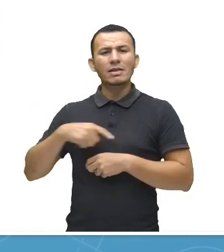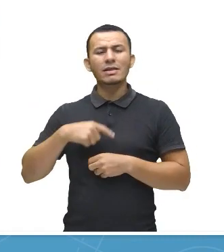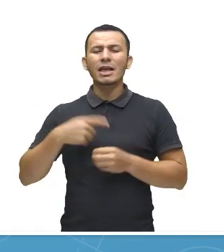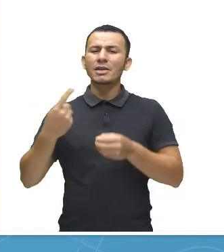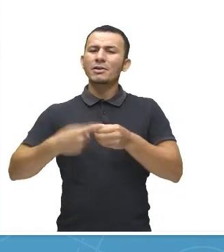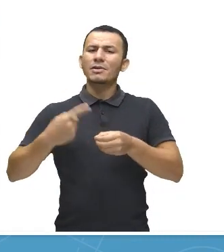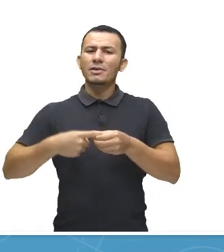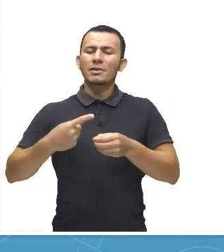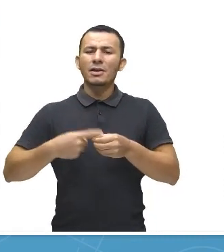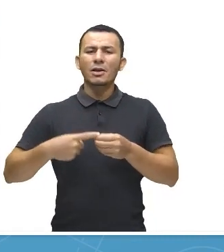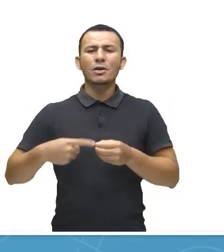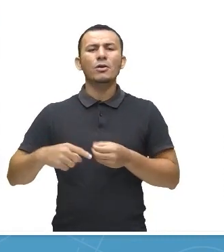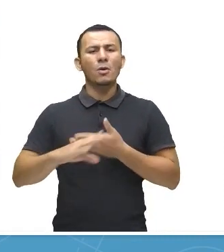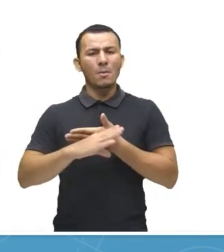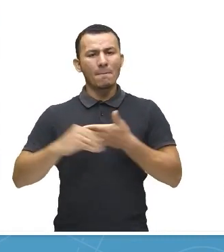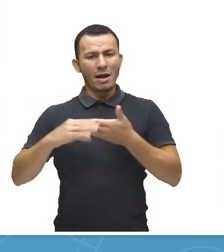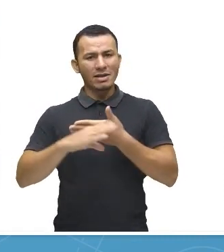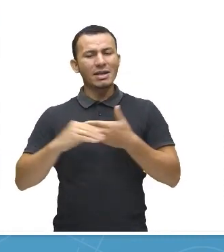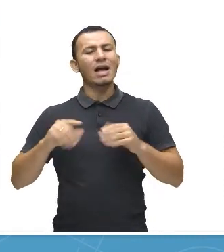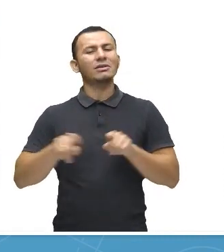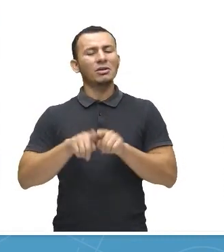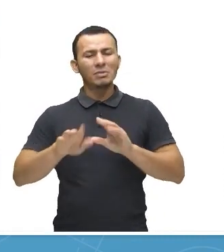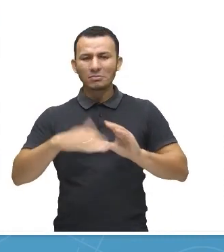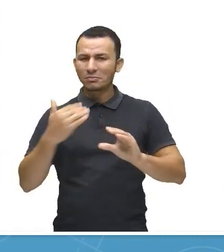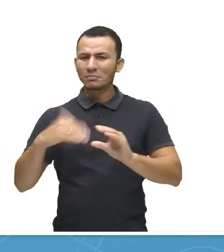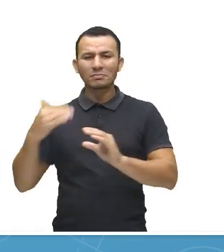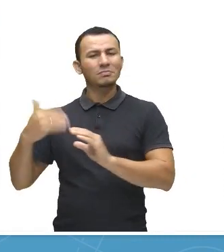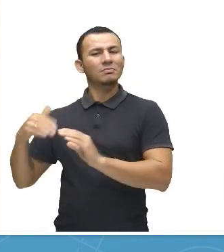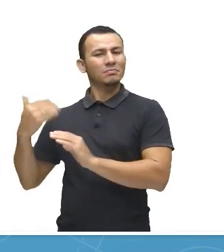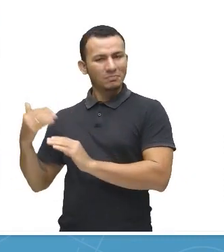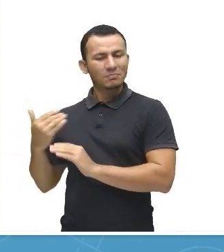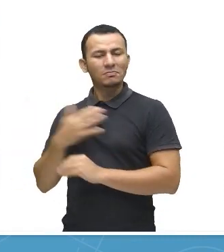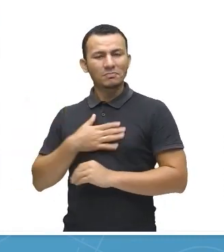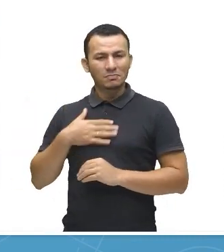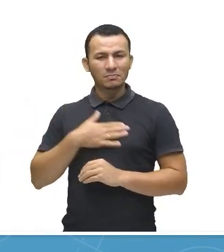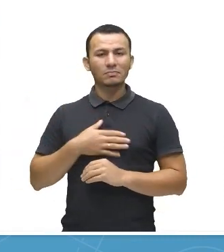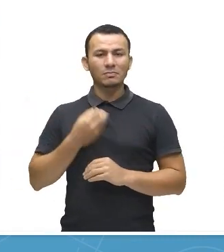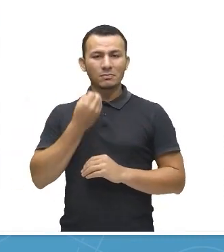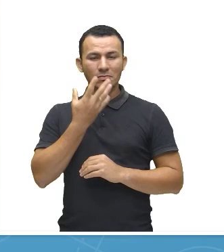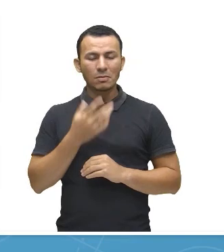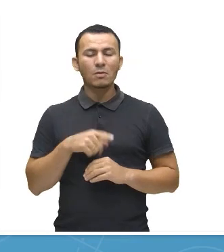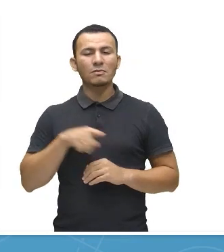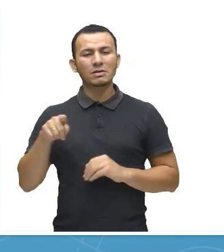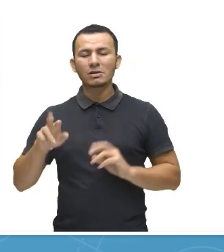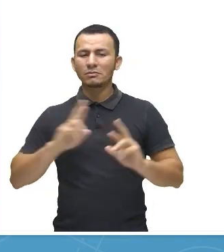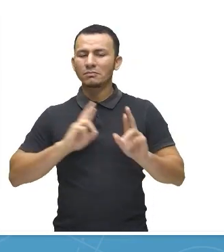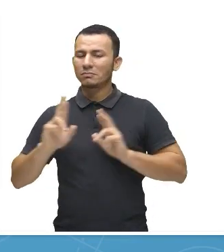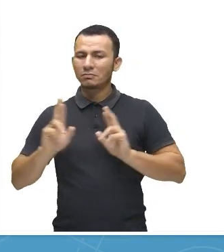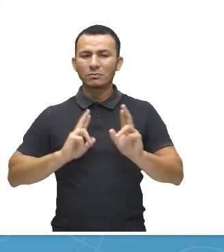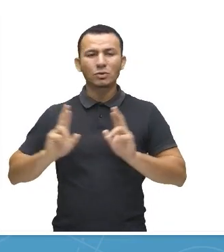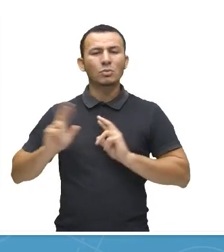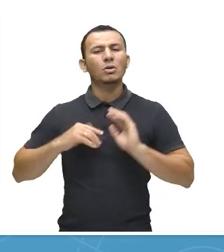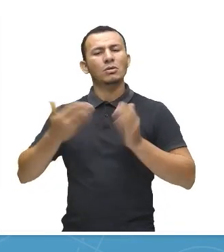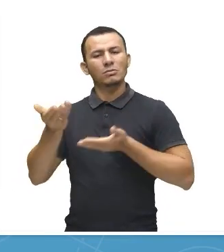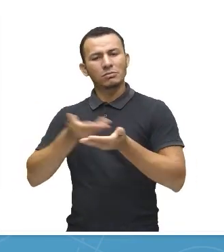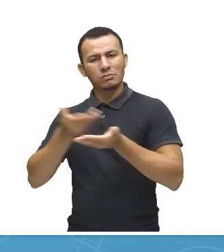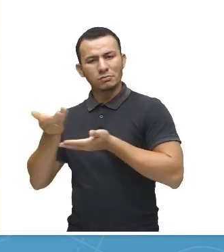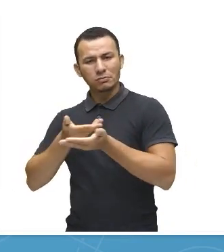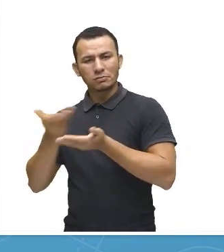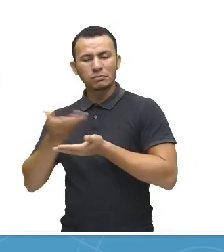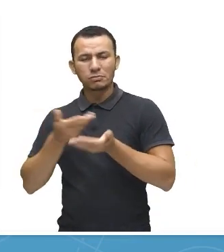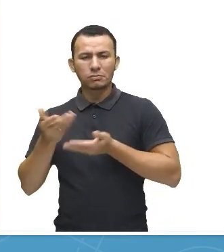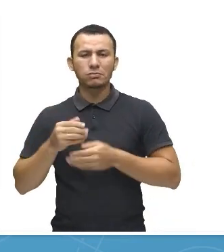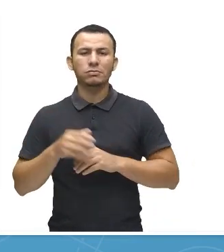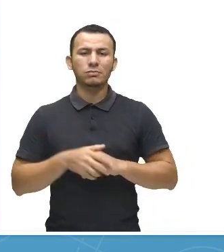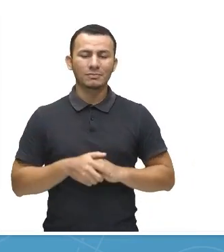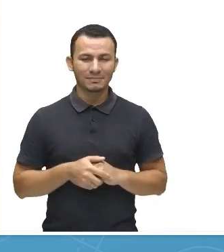Humaitá participando. Muito bem, respondam aí de acordo com o que a gente está perguntando, para que vocês possam aparecer aqui, que a gente